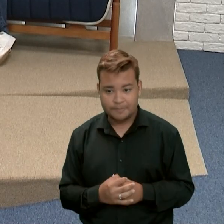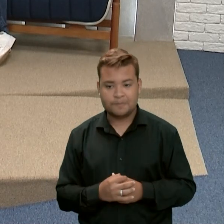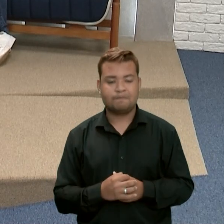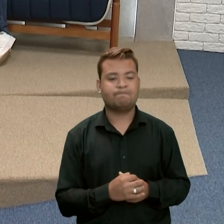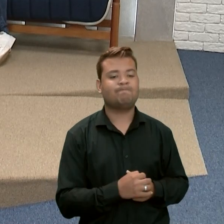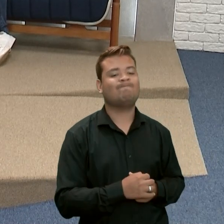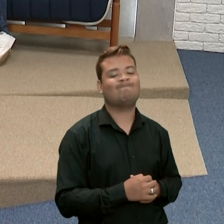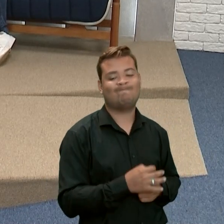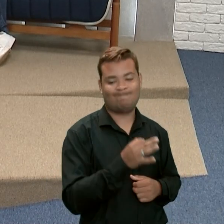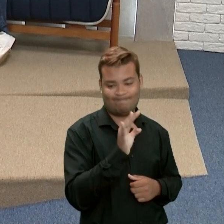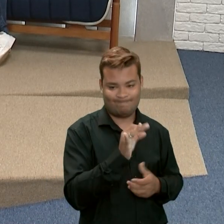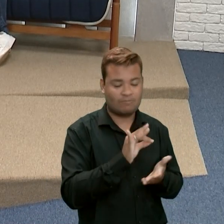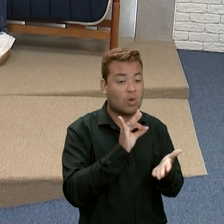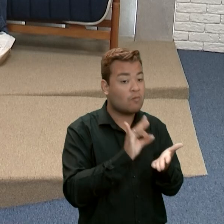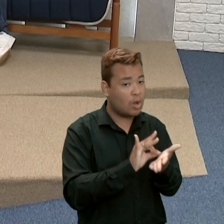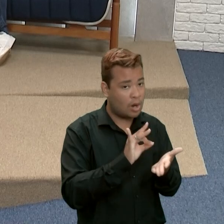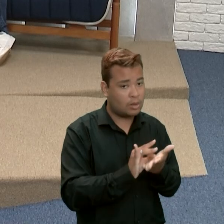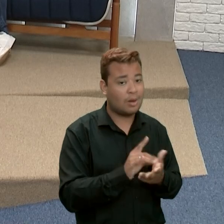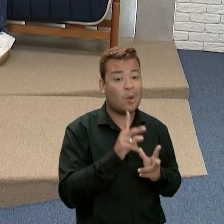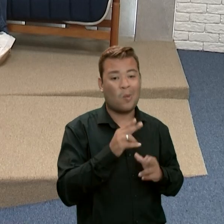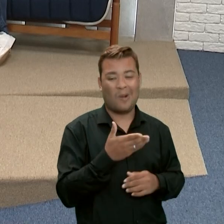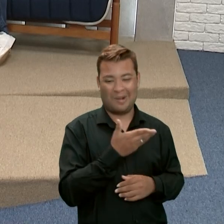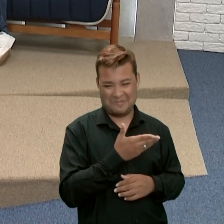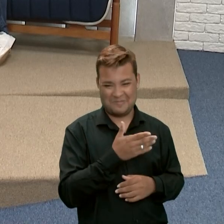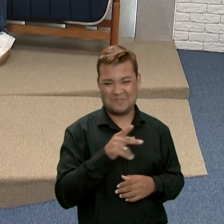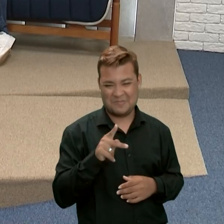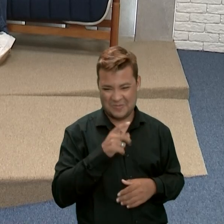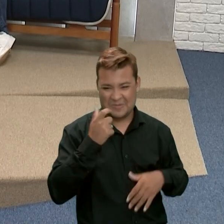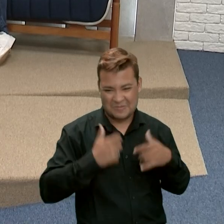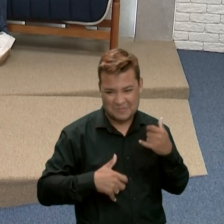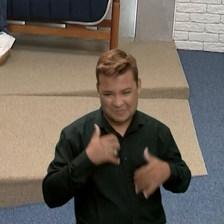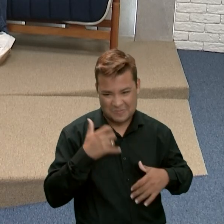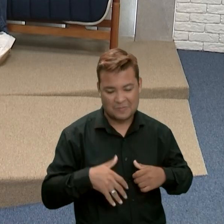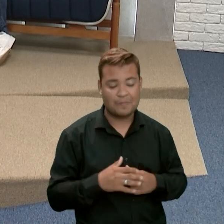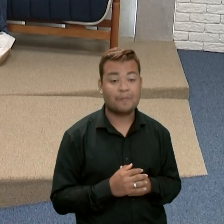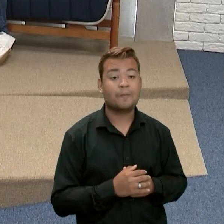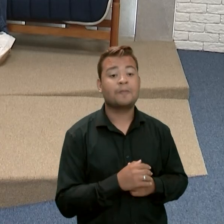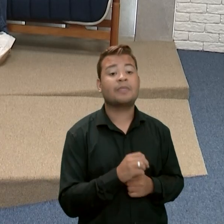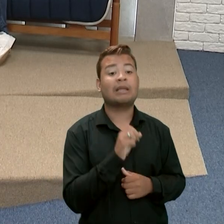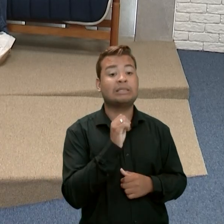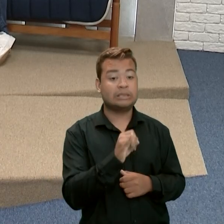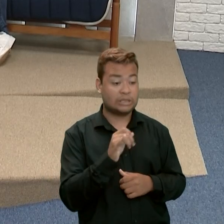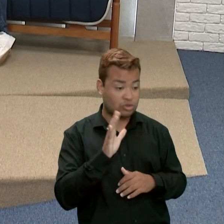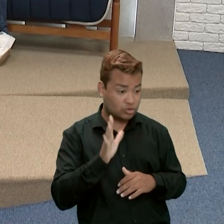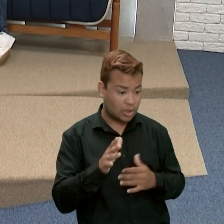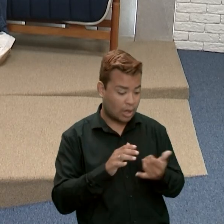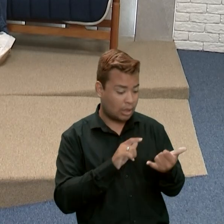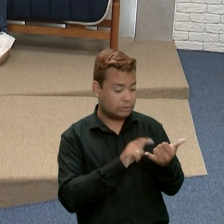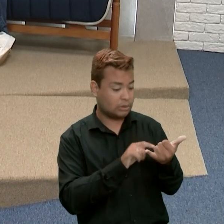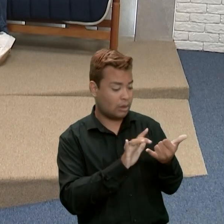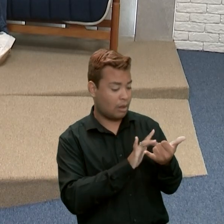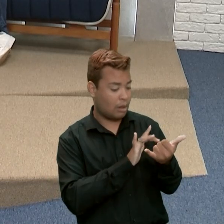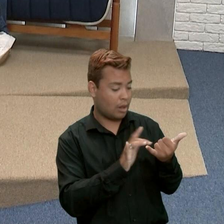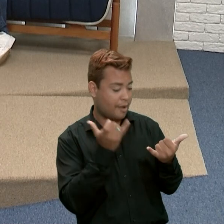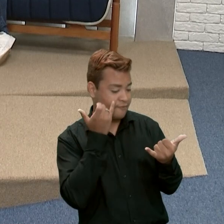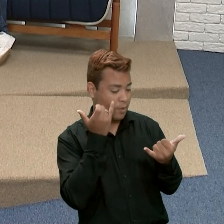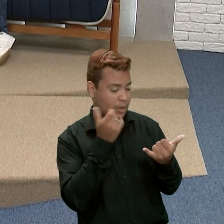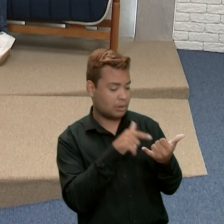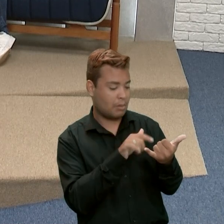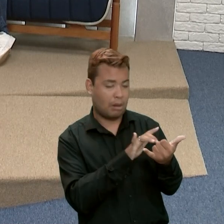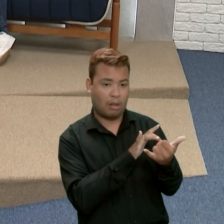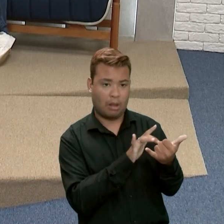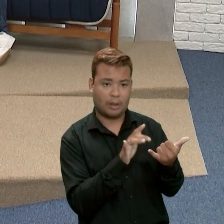Sim, exatamente. E como o professor falou, se a gente tem isso à mão no celular, você pode estar lá no centro